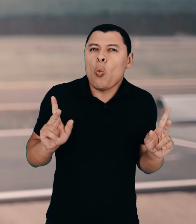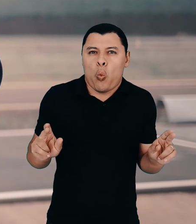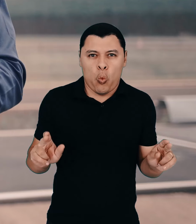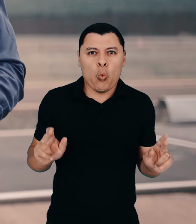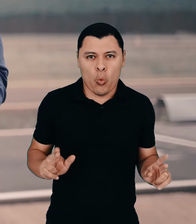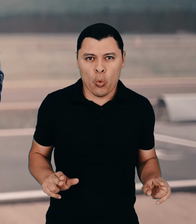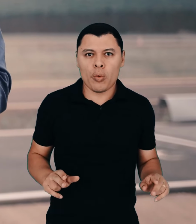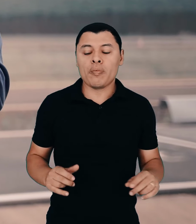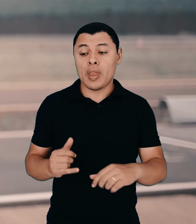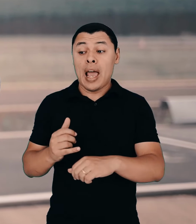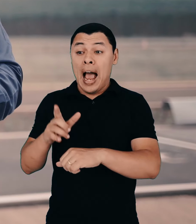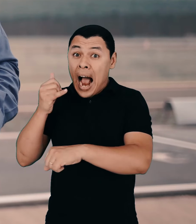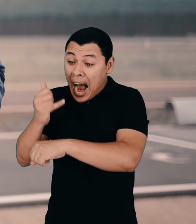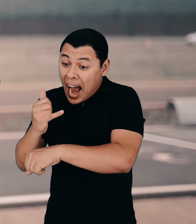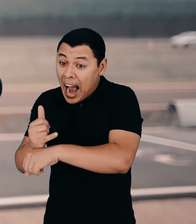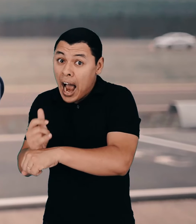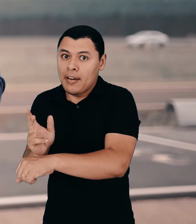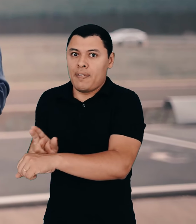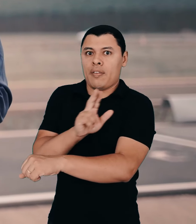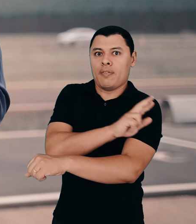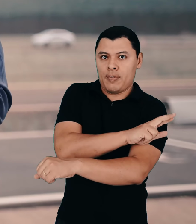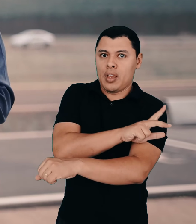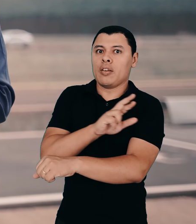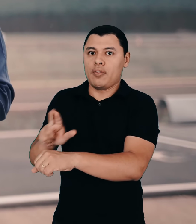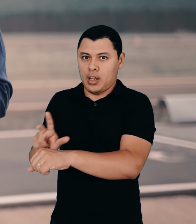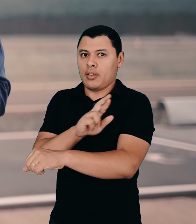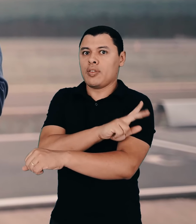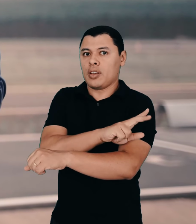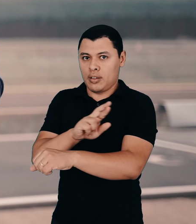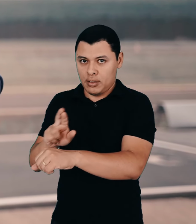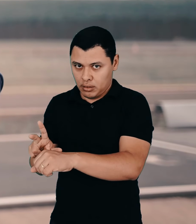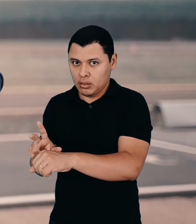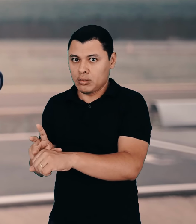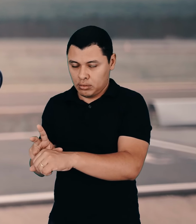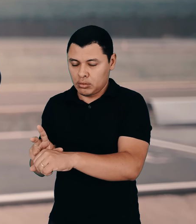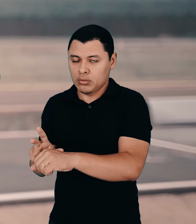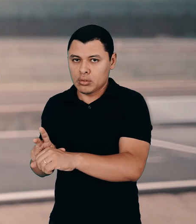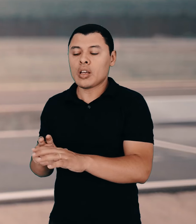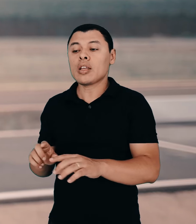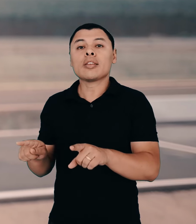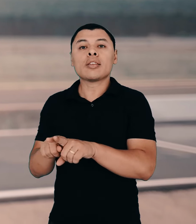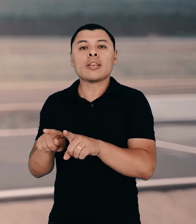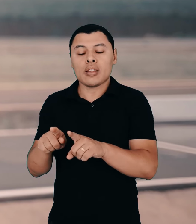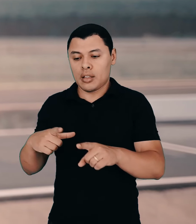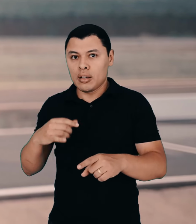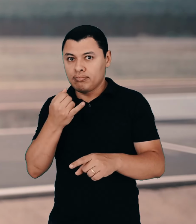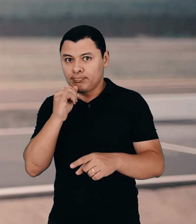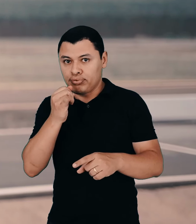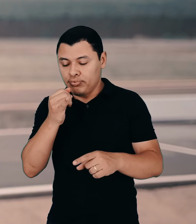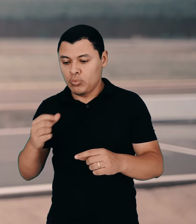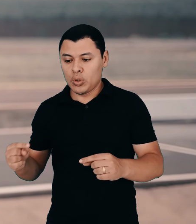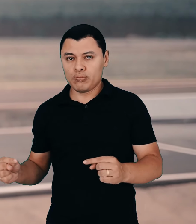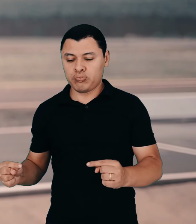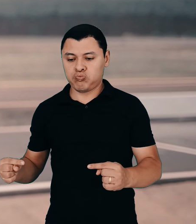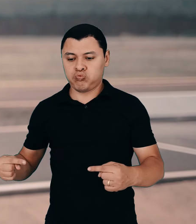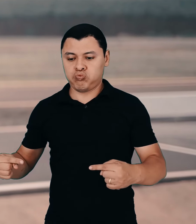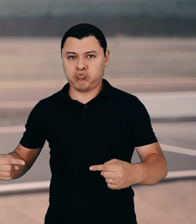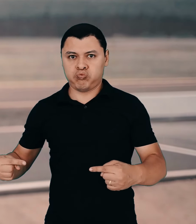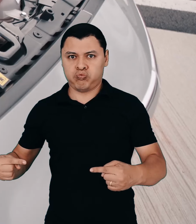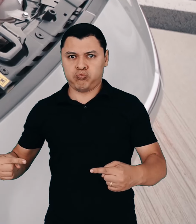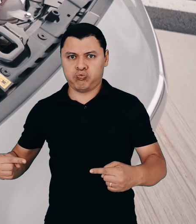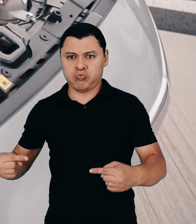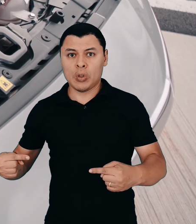a liga do bloco é diferente, todos os componentes internos também são diferentes. Ele utiliza sincronização por corrente para 250 mil quilômetros, então é um motor